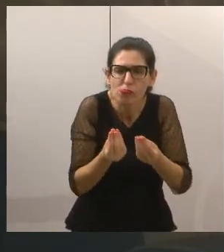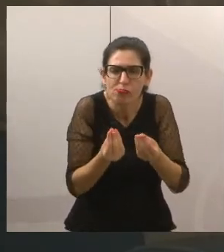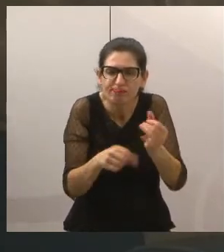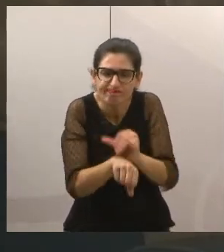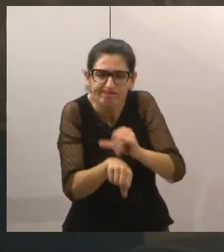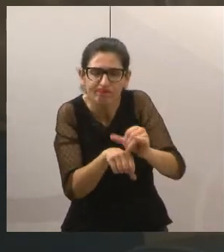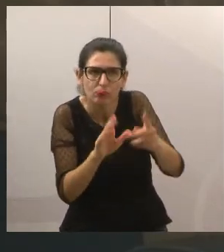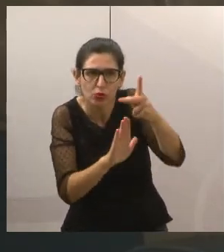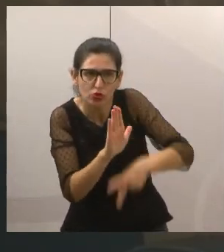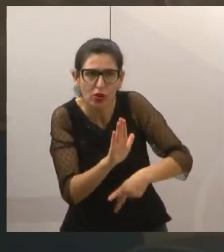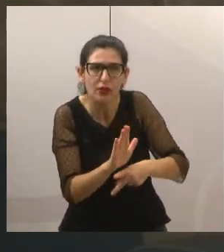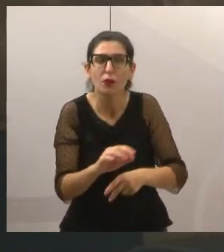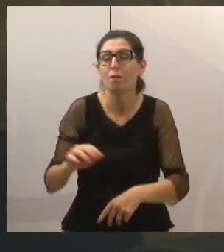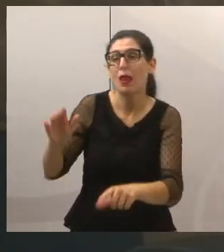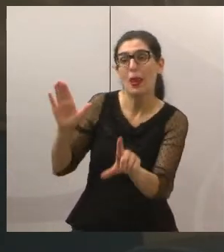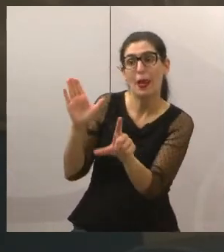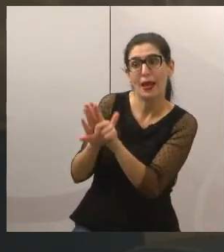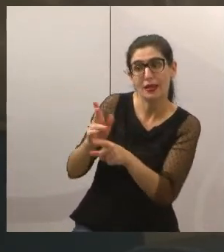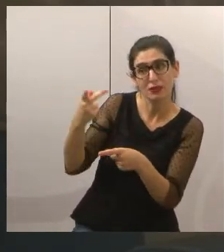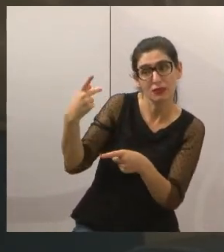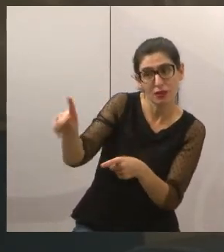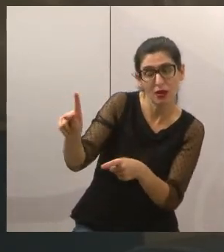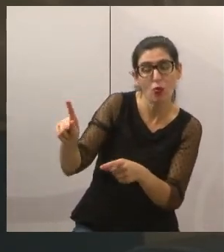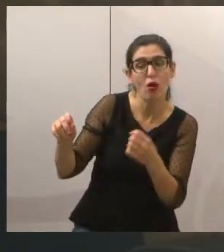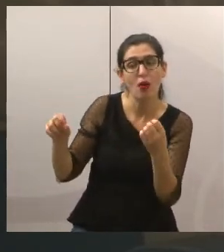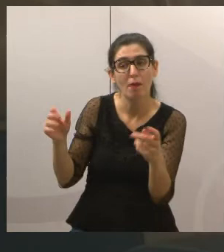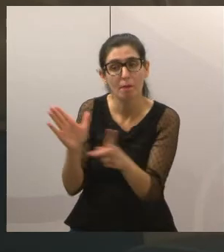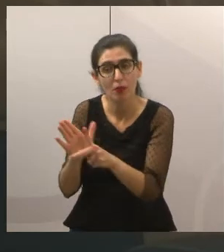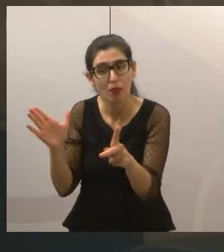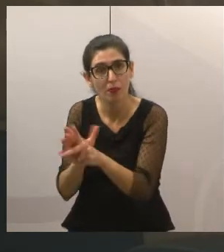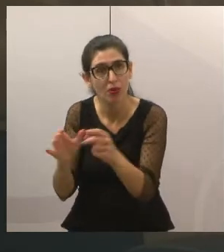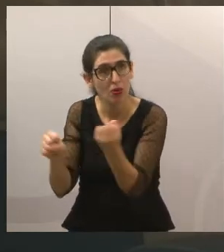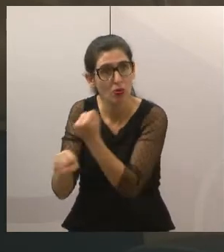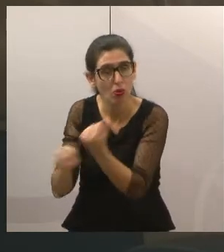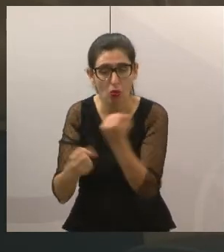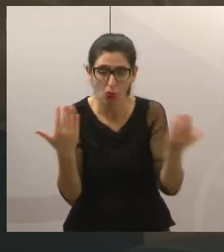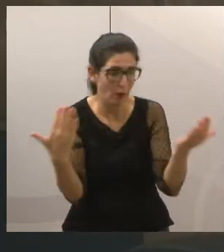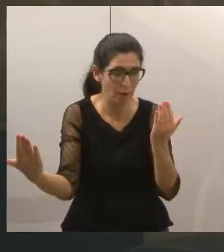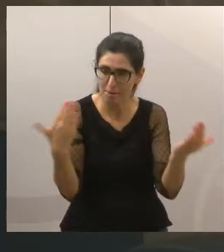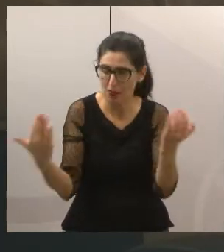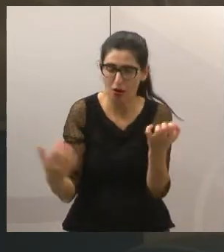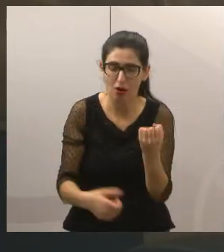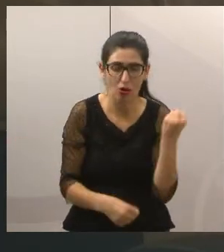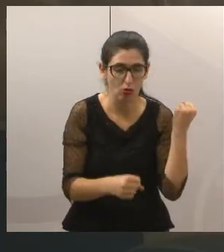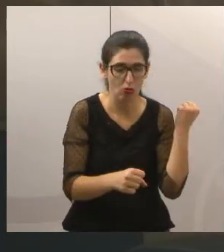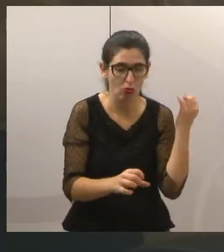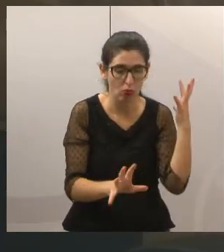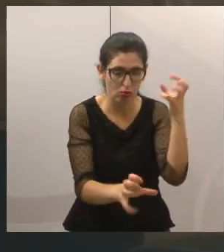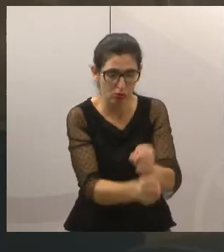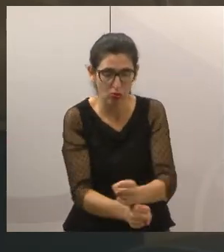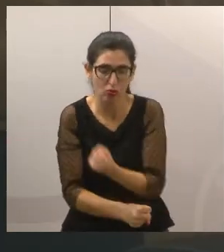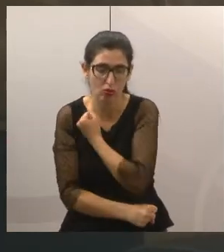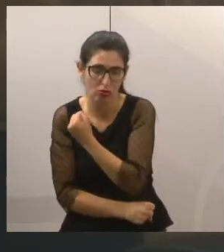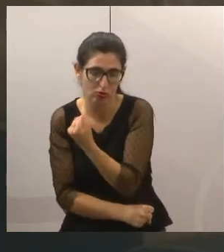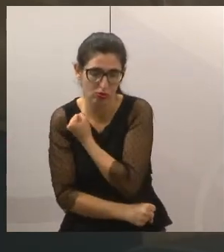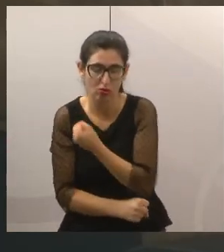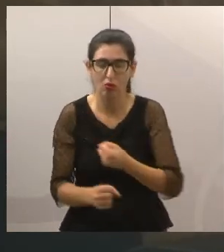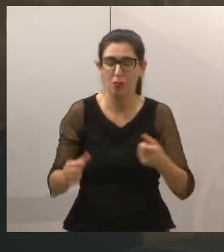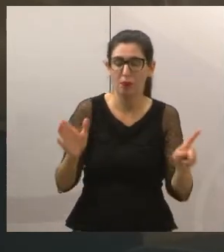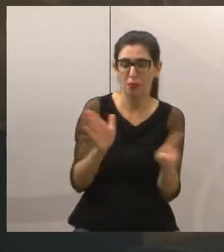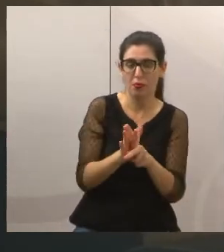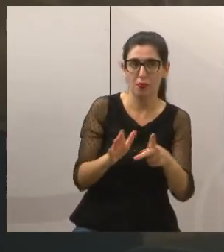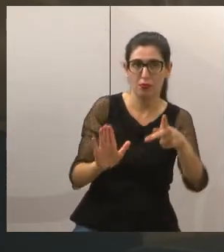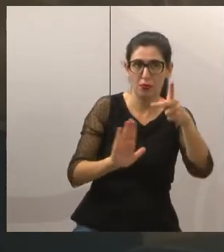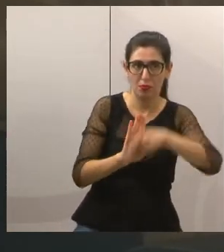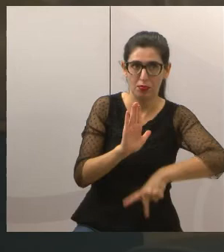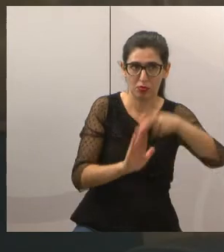nas leis que vocês produziram é a construção. Basta você olhar os dados e vai perceber facilmente que o valor destinado a projeto é